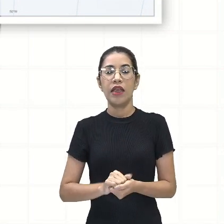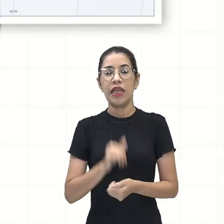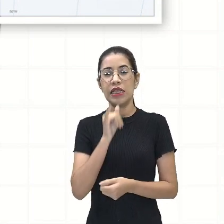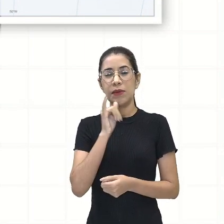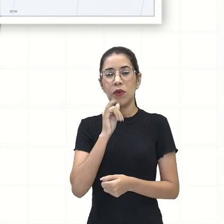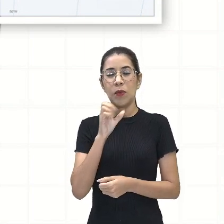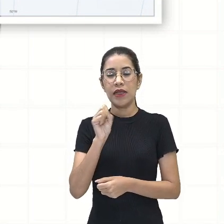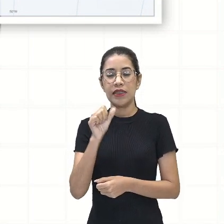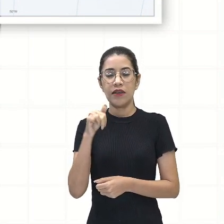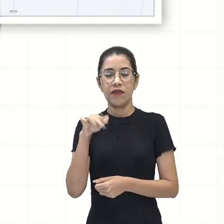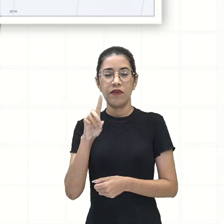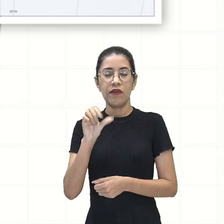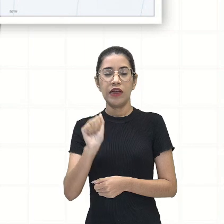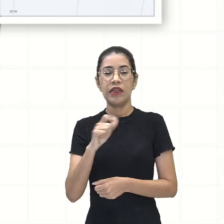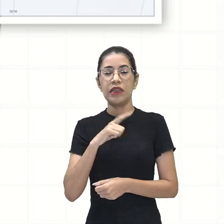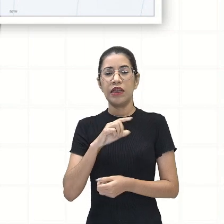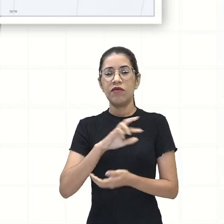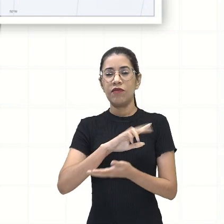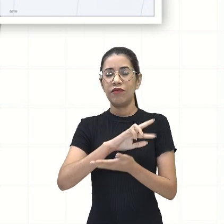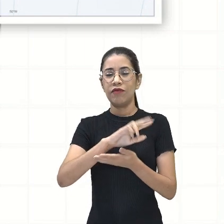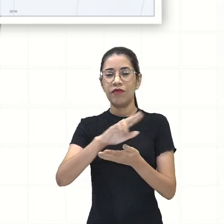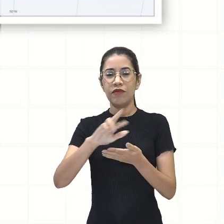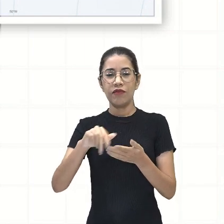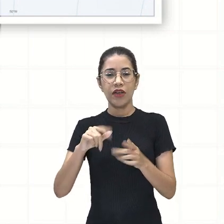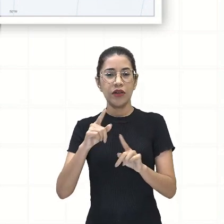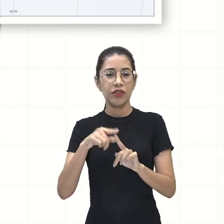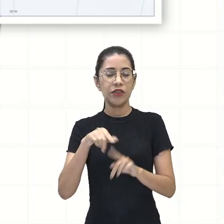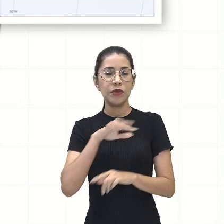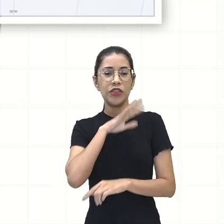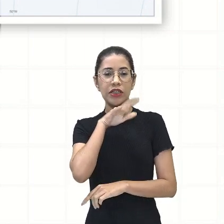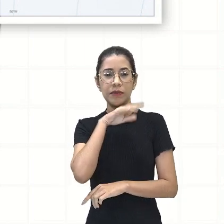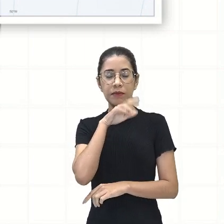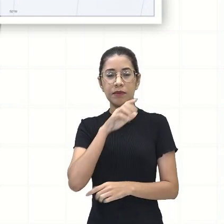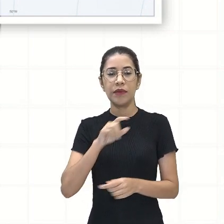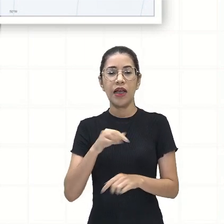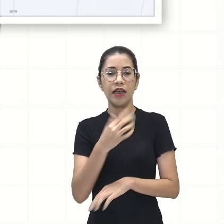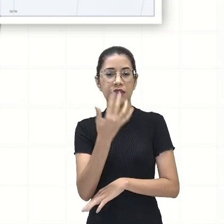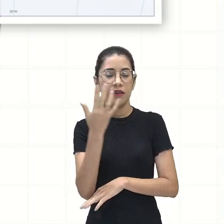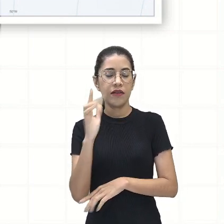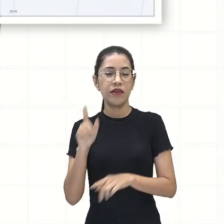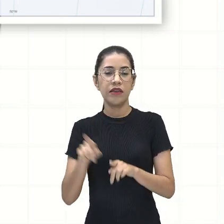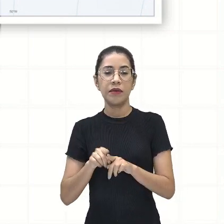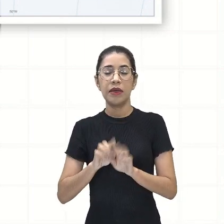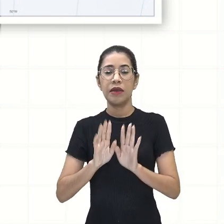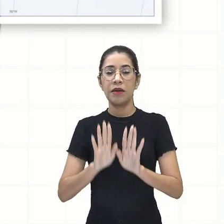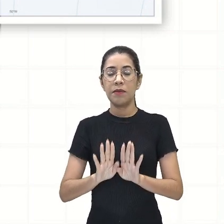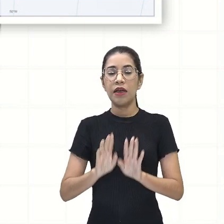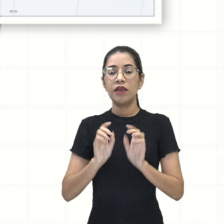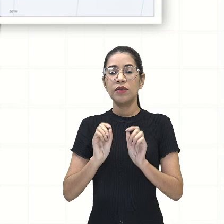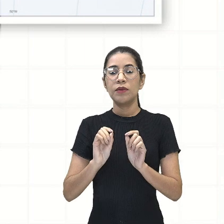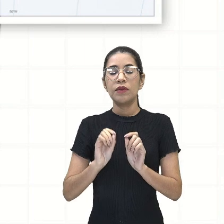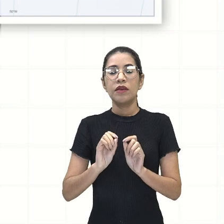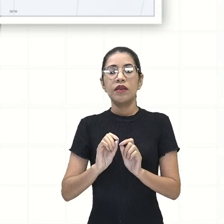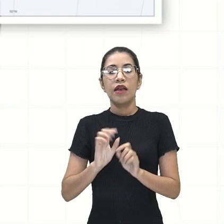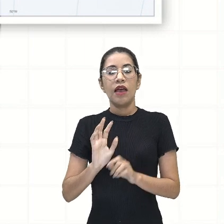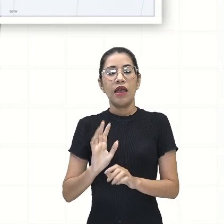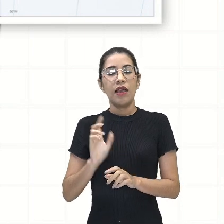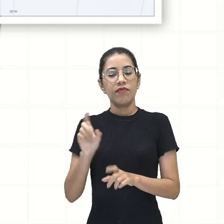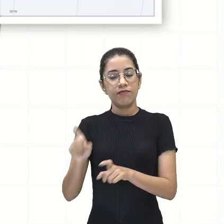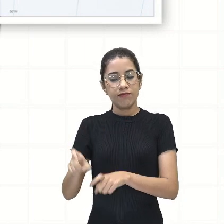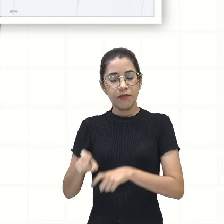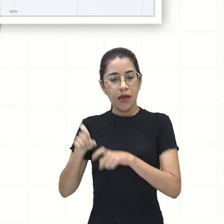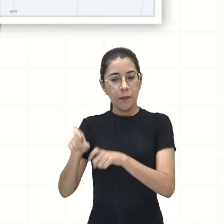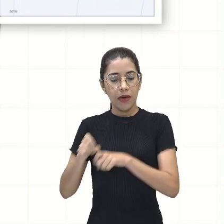brasileira, né, com a maior biodiversidade do planeta. No entanto, em função, né, da expansão da agropecuária,